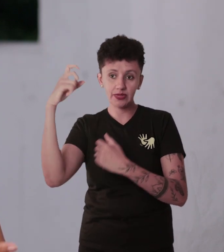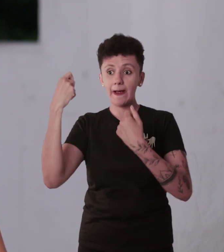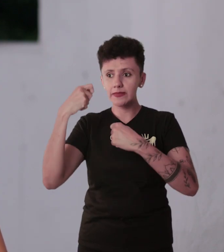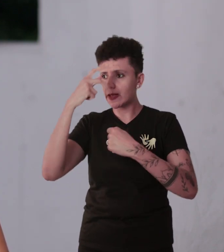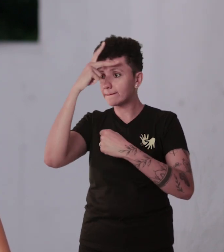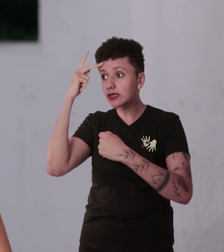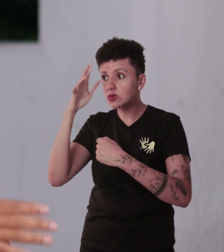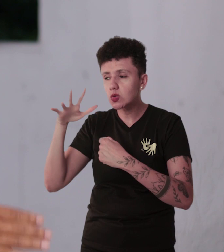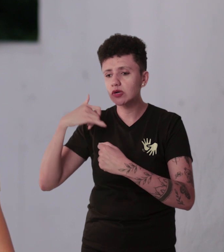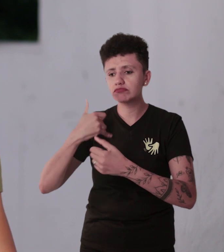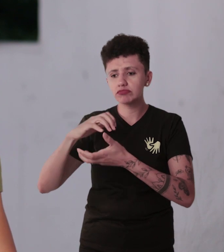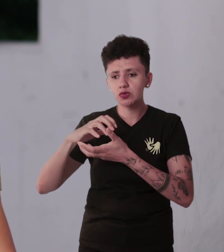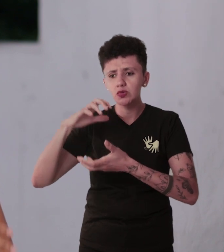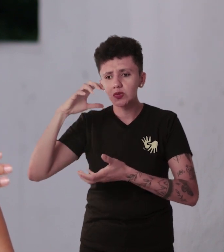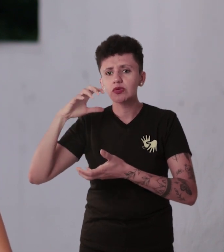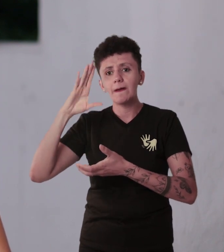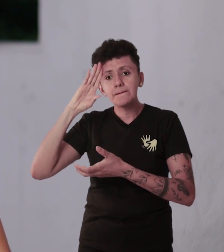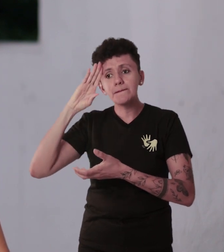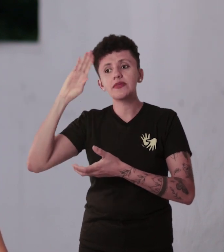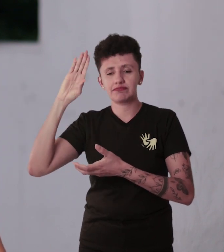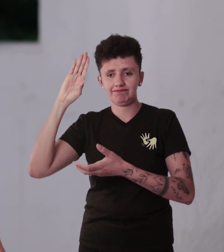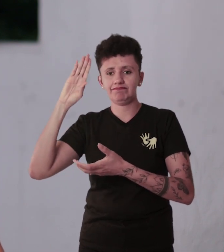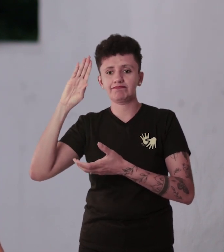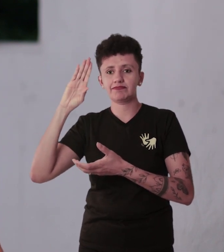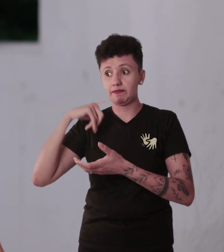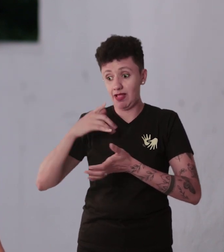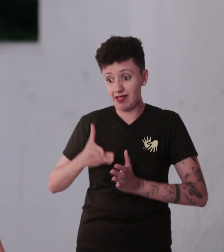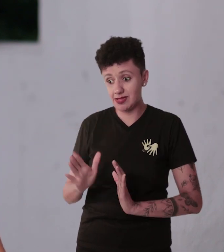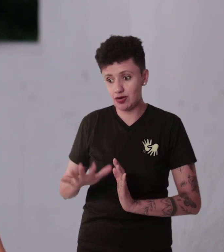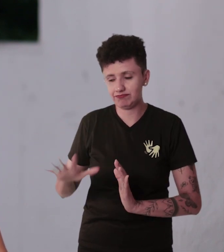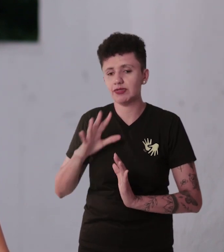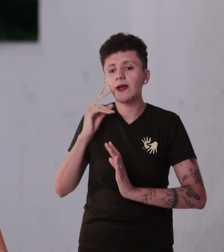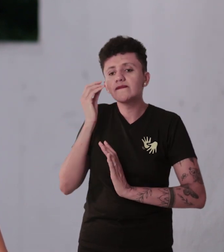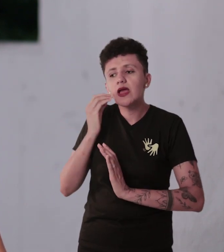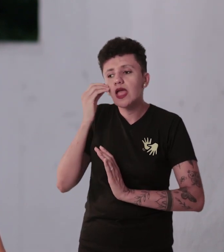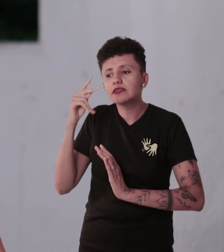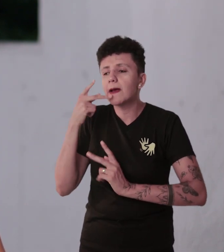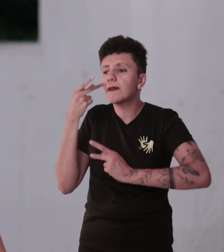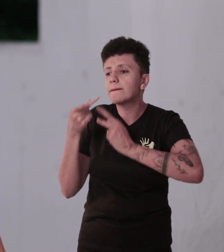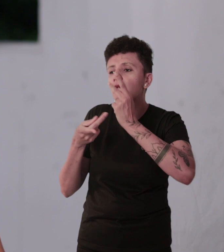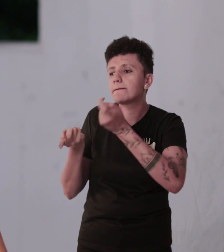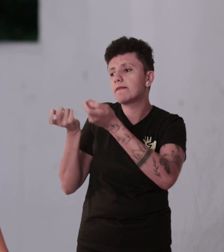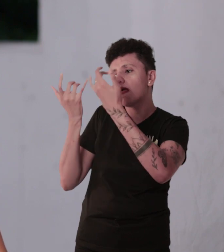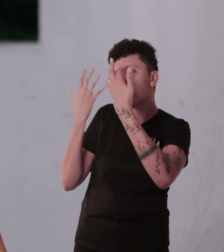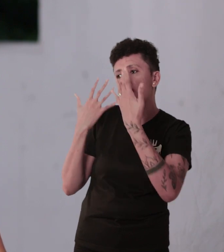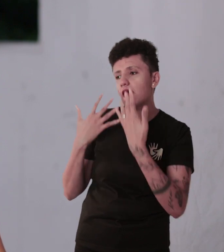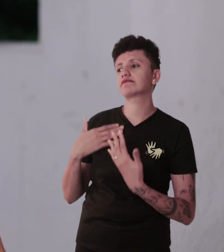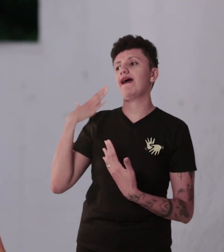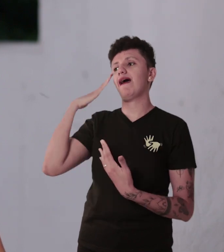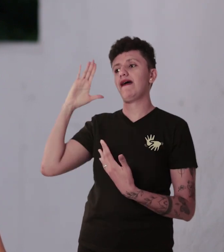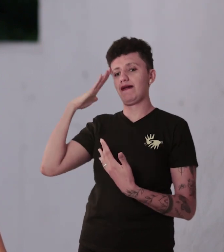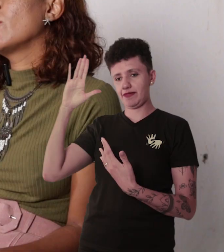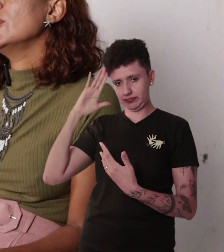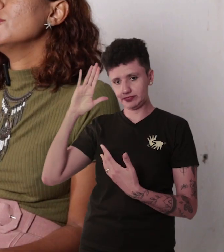das pessoas nativas do lugar, principalmente as pessoas mais velhas, para que elas possam nos explicar algumas coisas. Elas nos dão esses